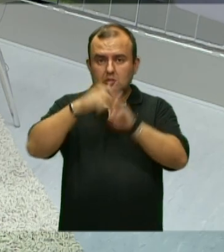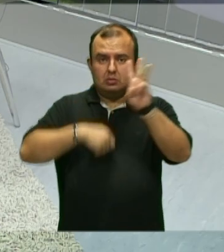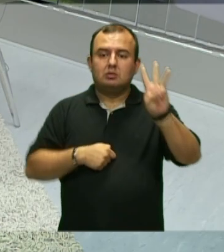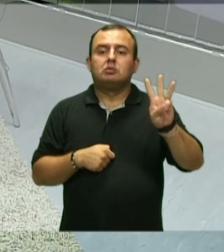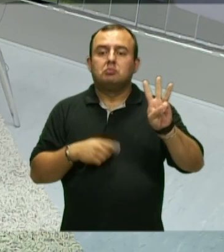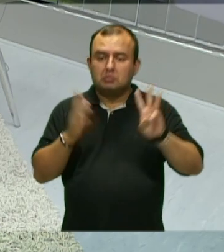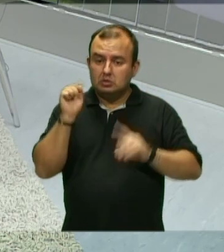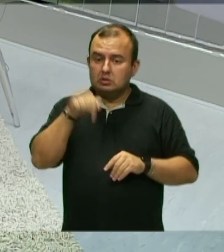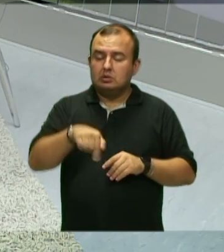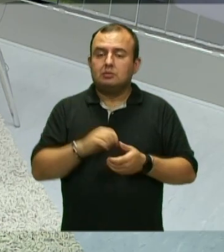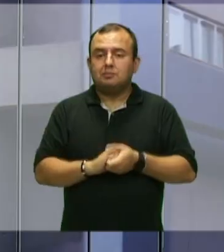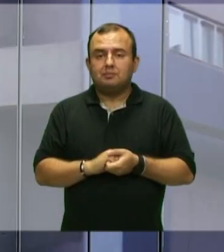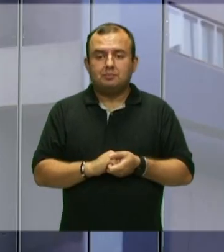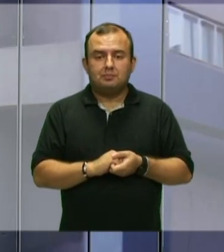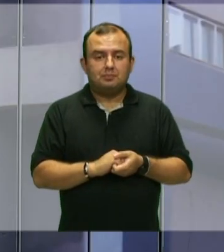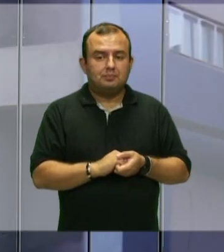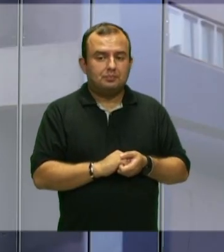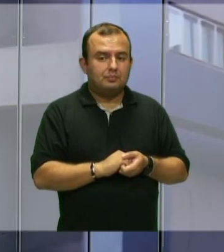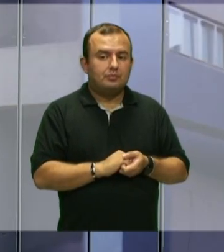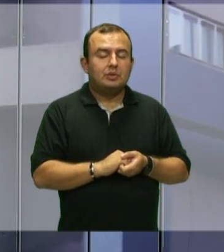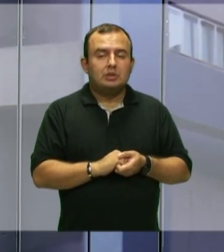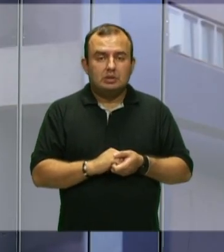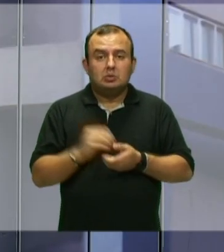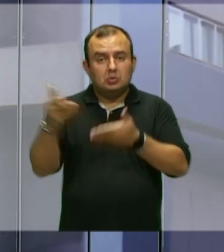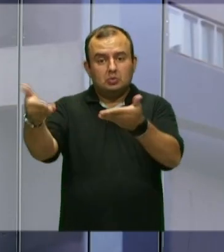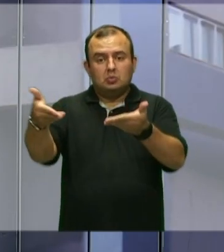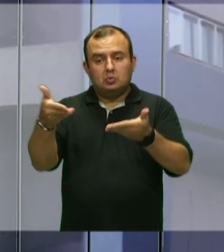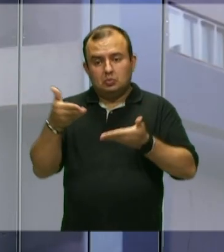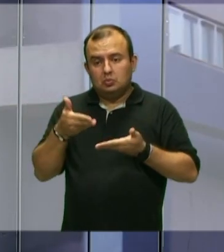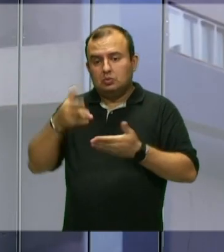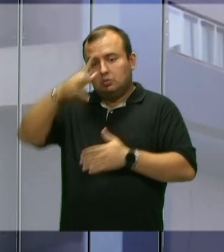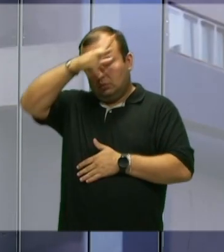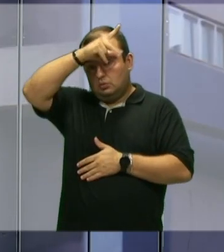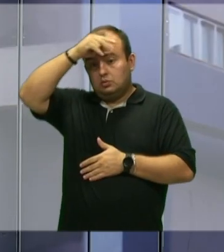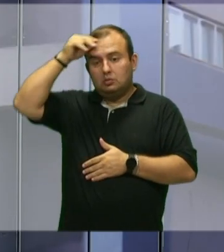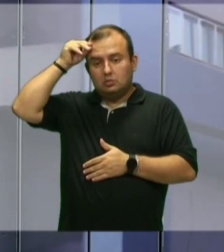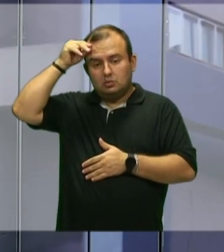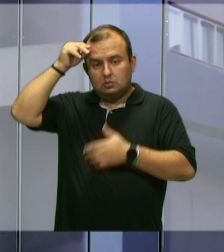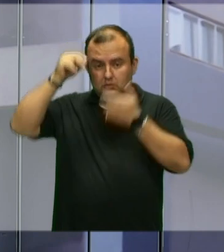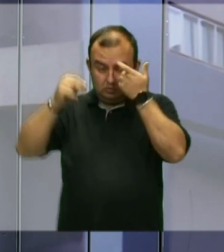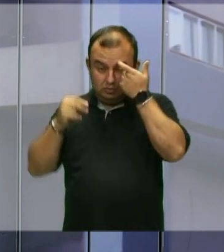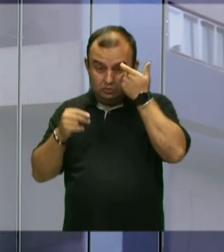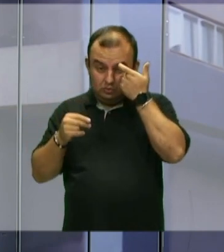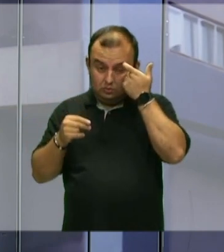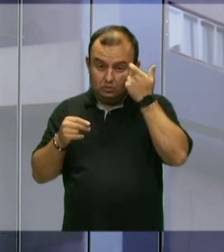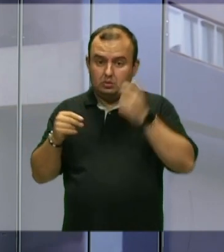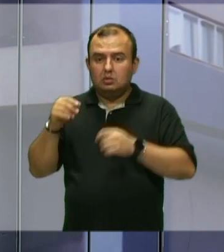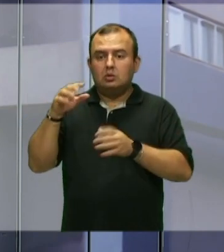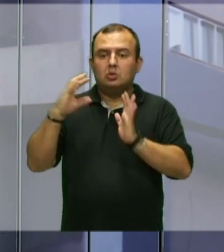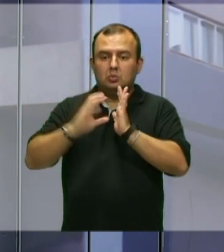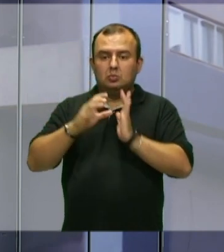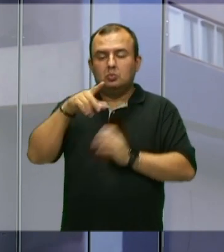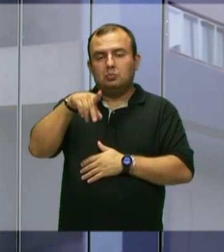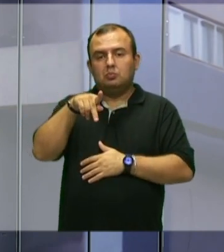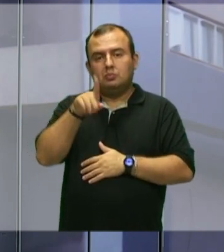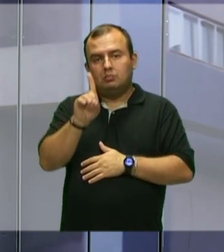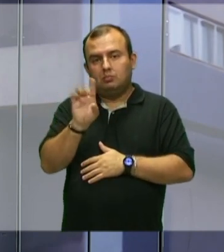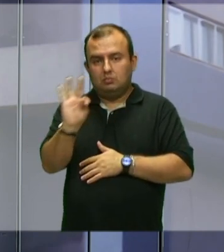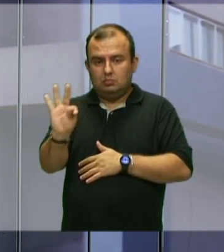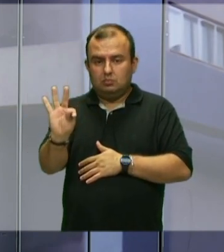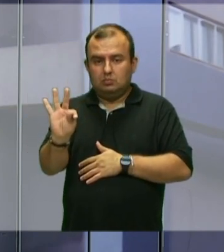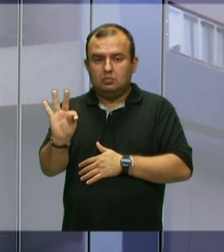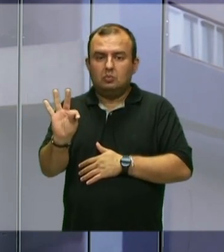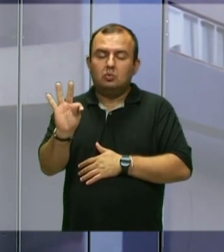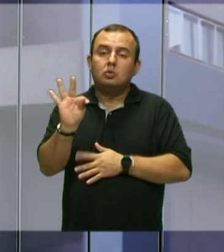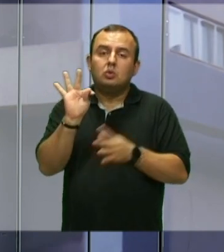aqui? Maurício, quando eu fui convidado pelo prefeito e o PDT, o partido do PDT, o meu